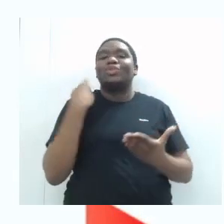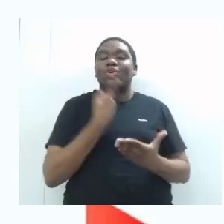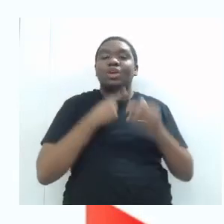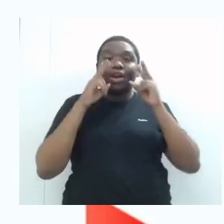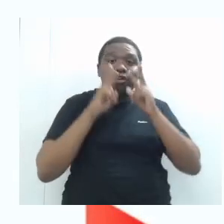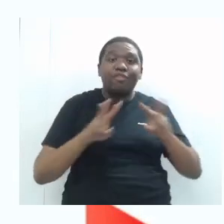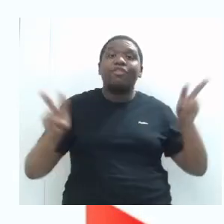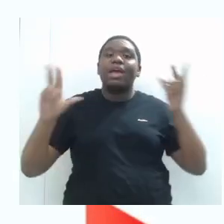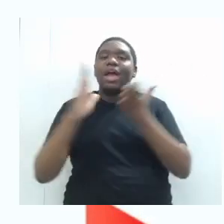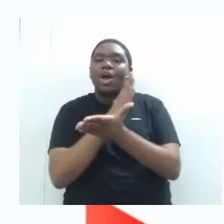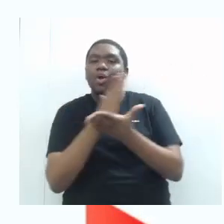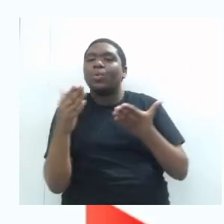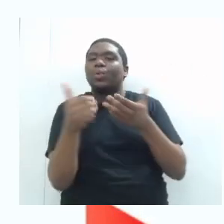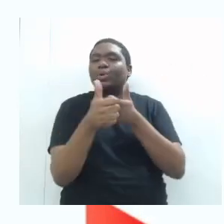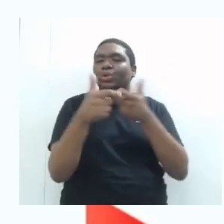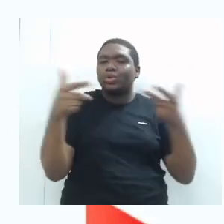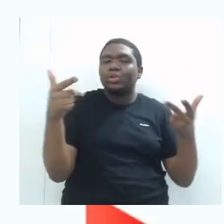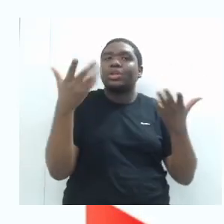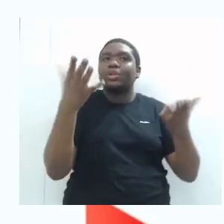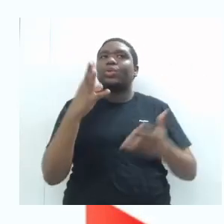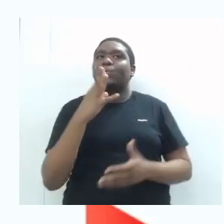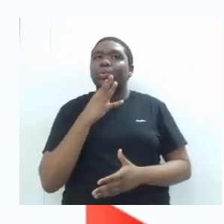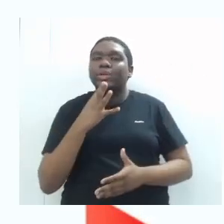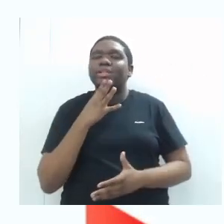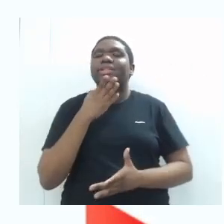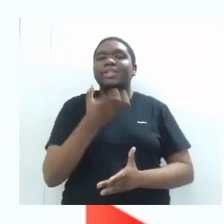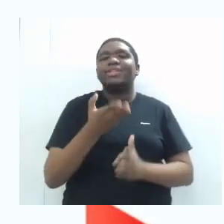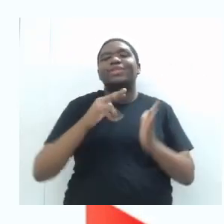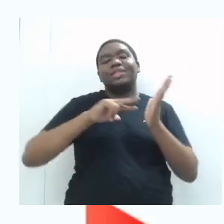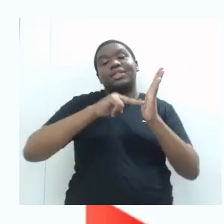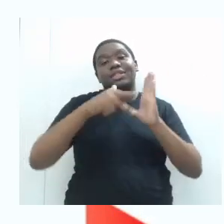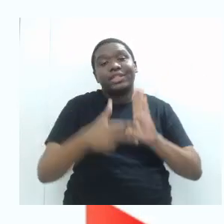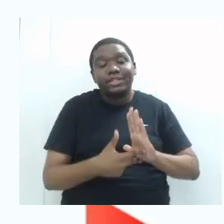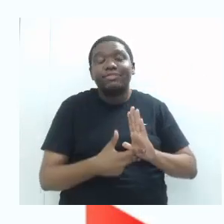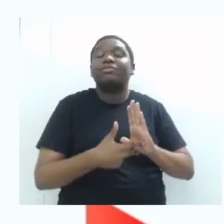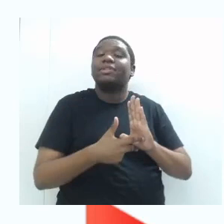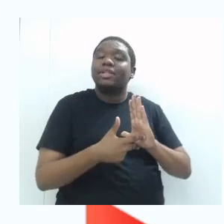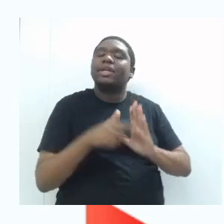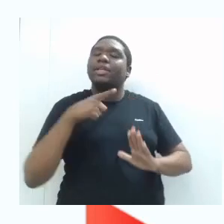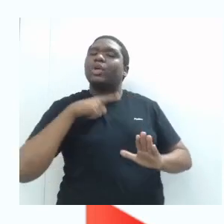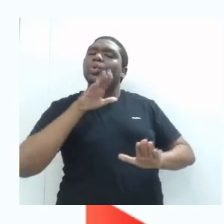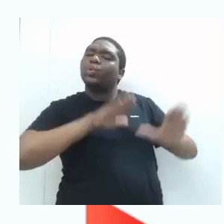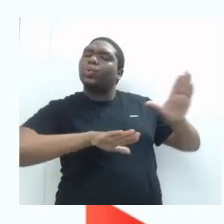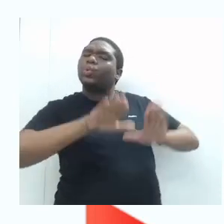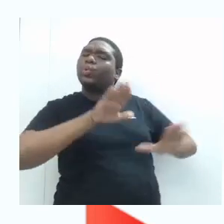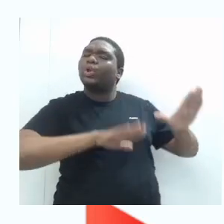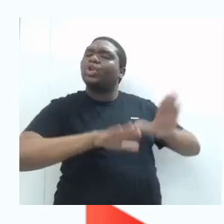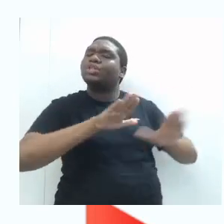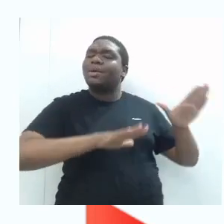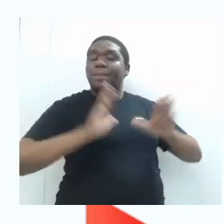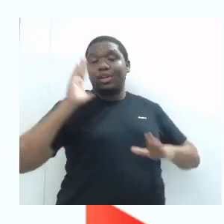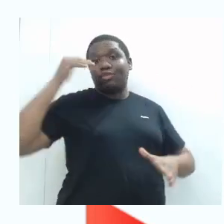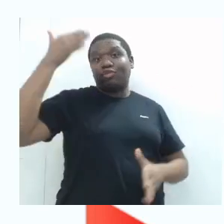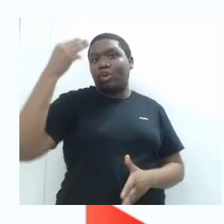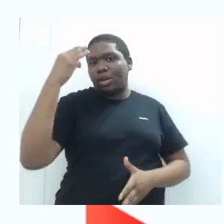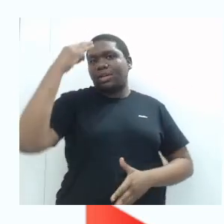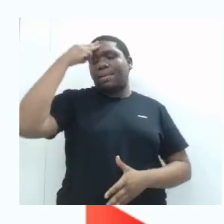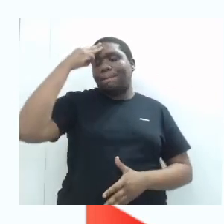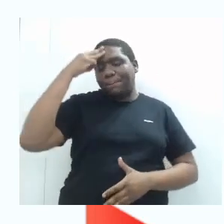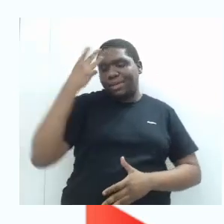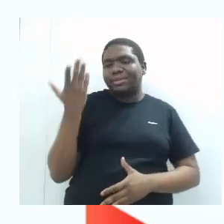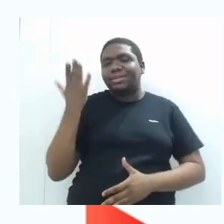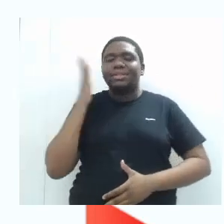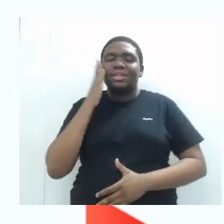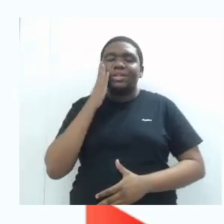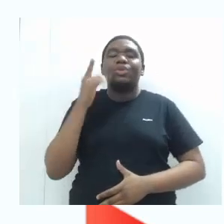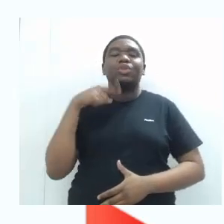alguns pontos. Conhecer é representar cuidadosamente o que é exterior à mente. No processo de